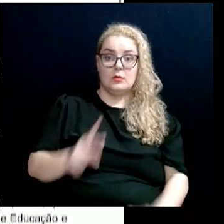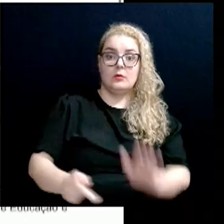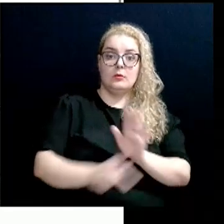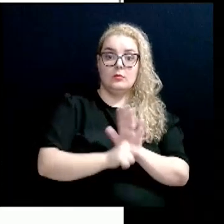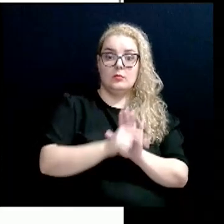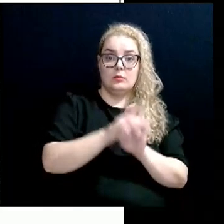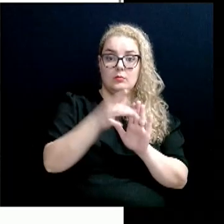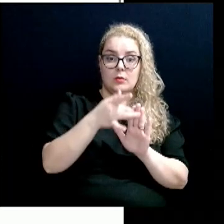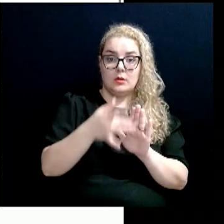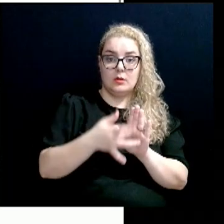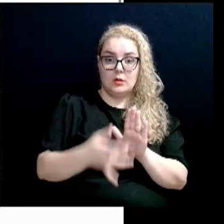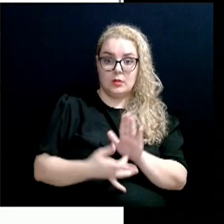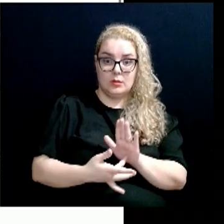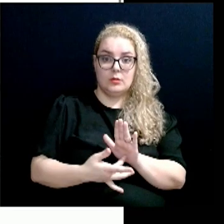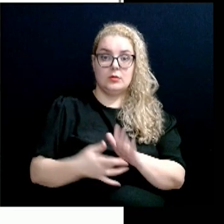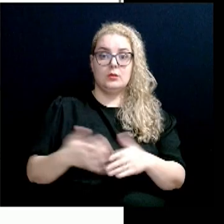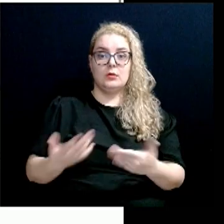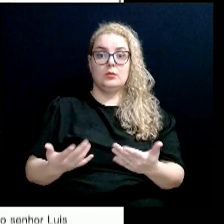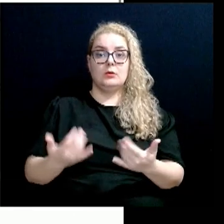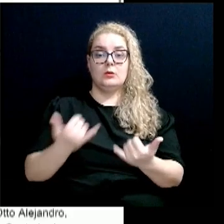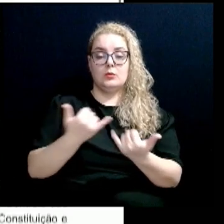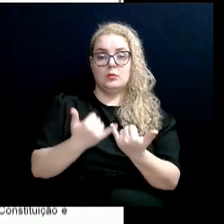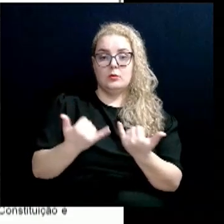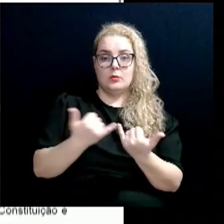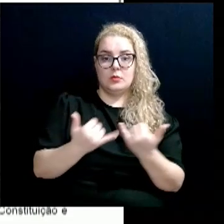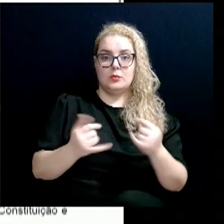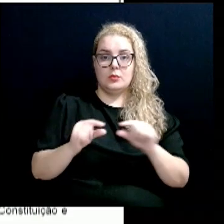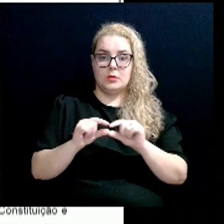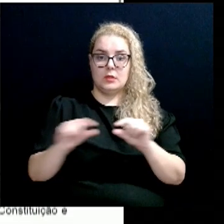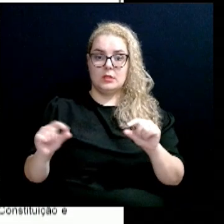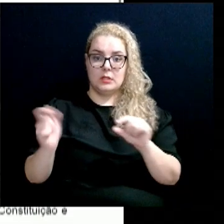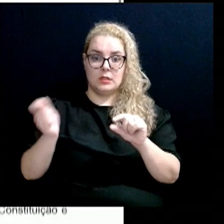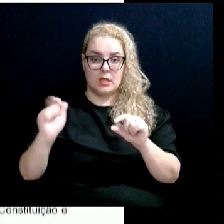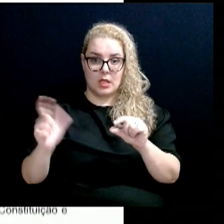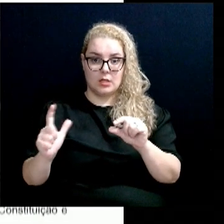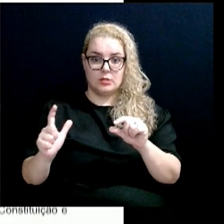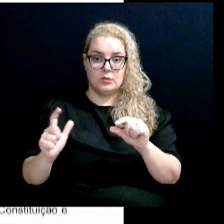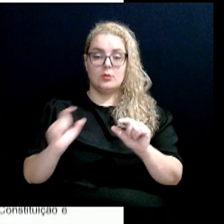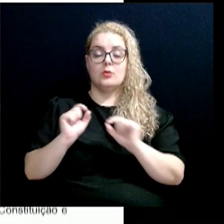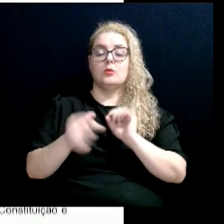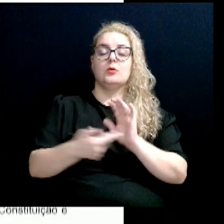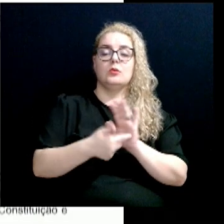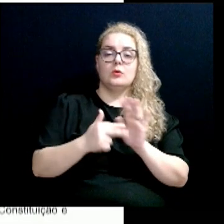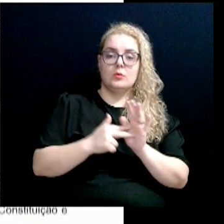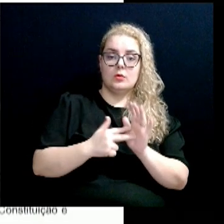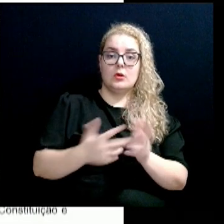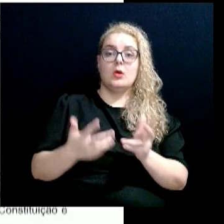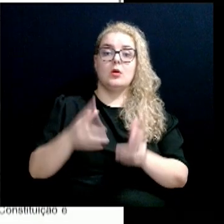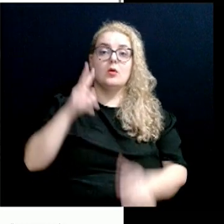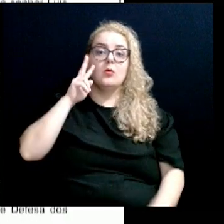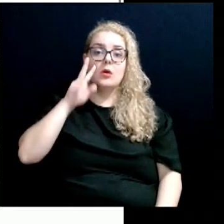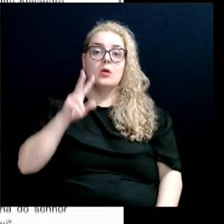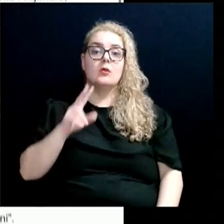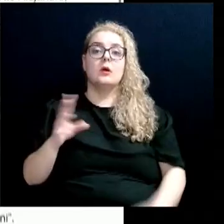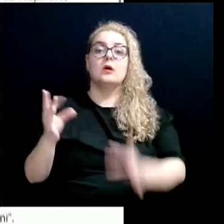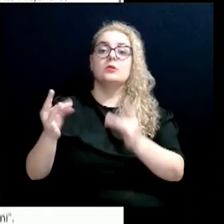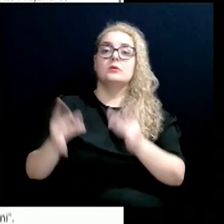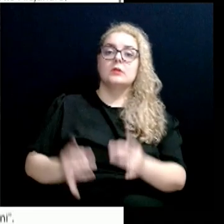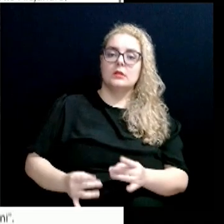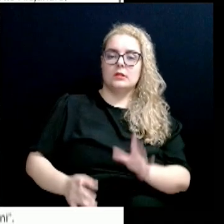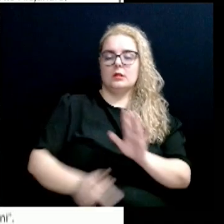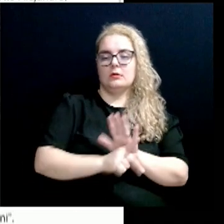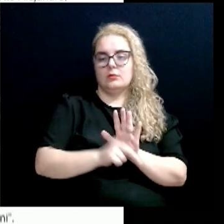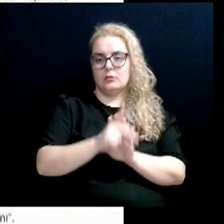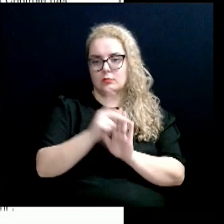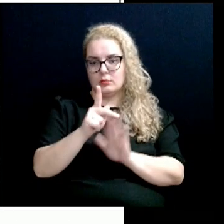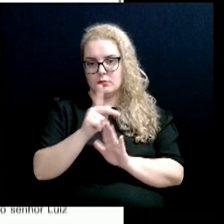aqui no meio, em azulzinho. Isso significa o quê? Eu quero ver o que fala esse projeto, eu quero ver o detalhe